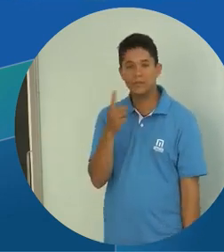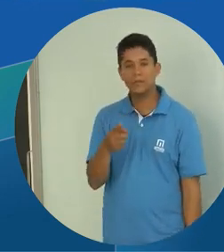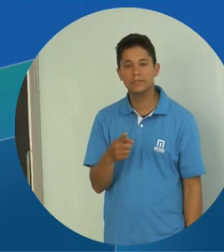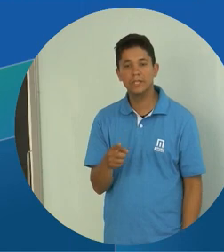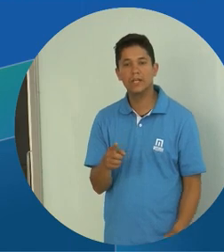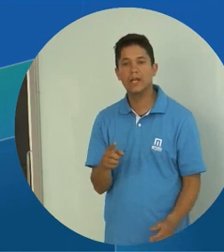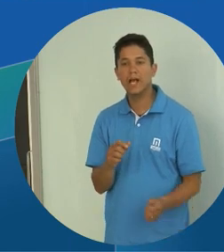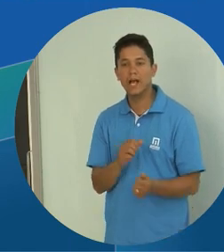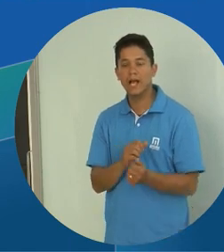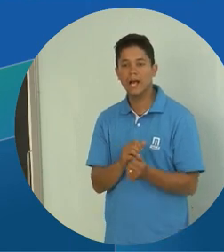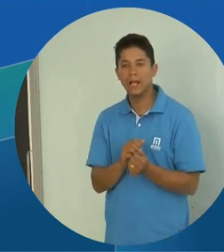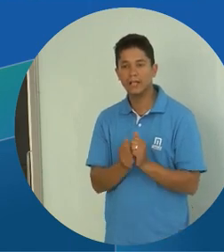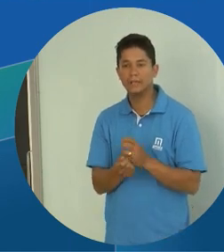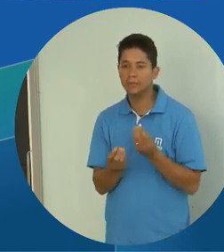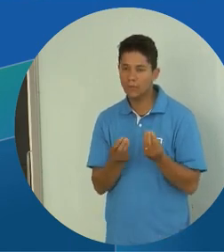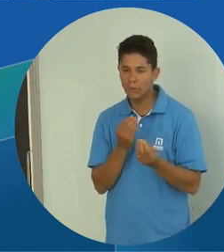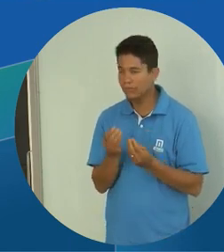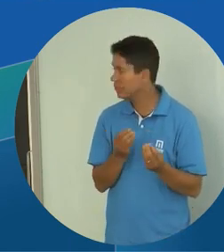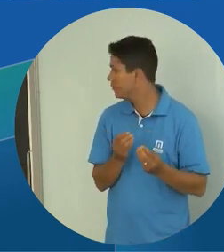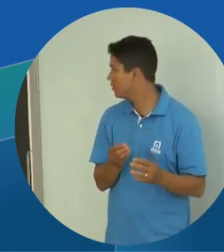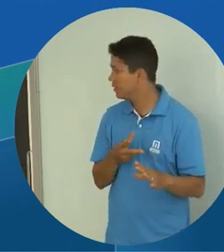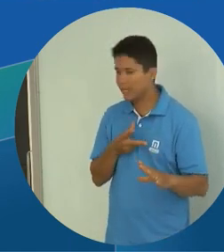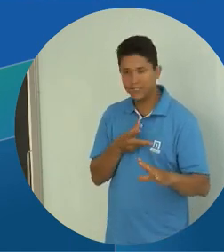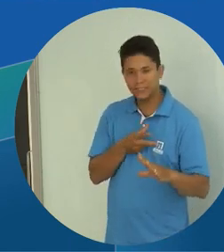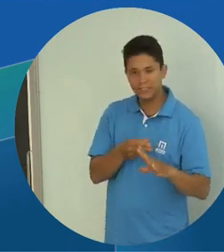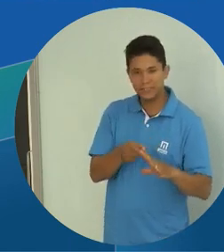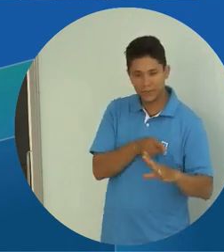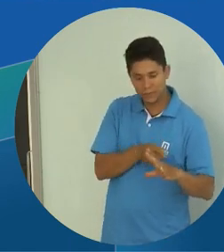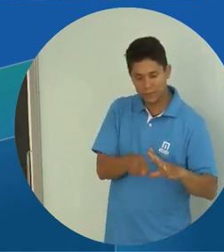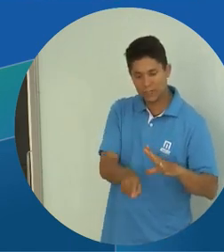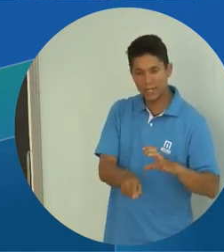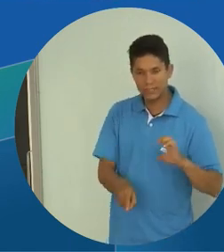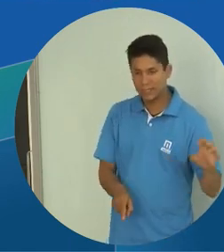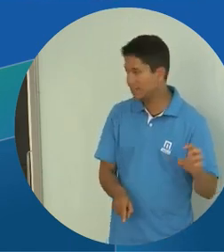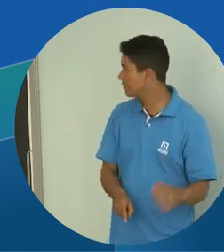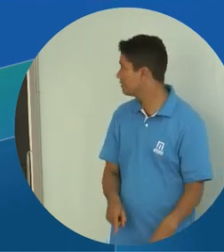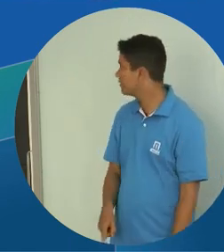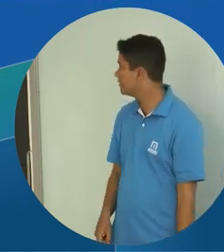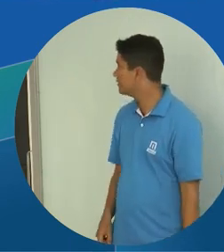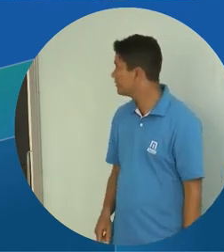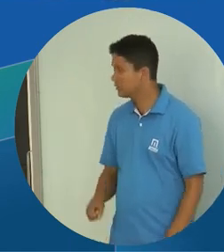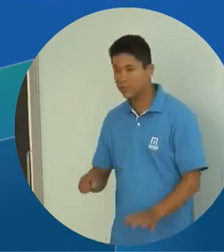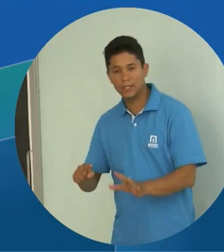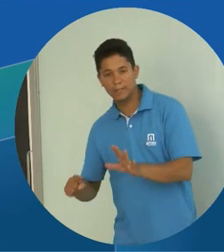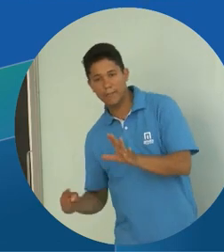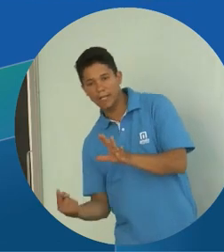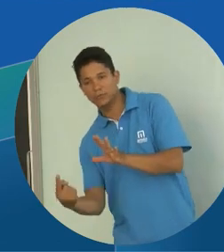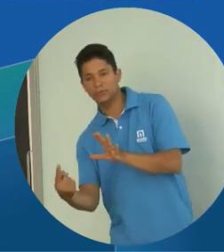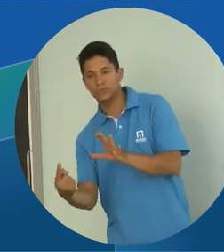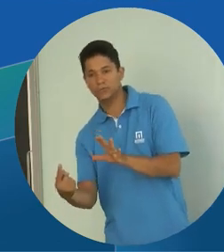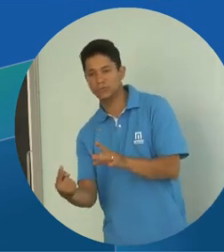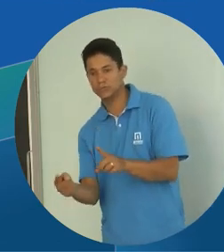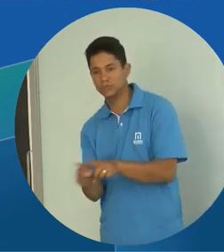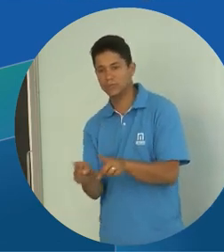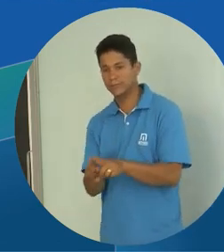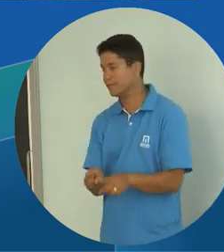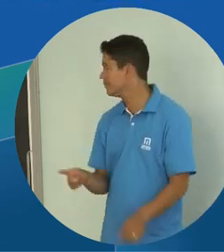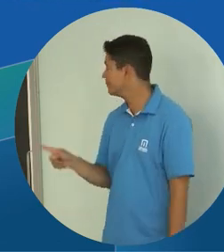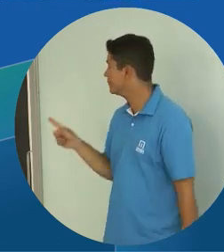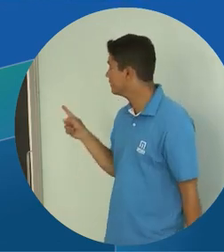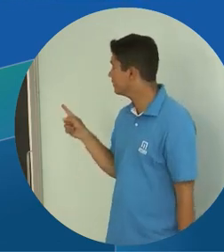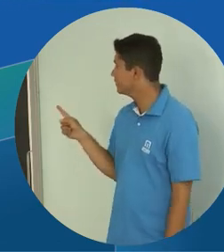injeção nessa parte aqui da margem esquerda e a injeção embaixo dessa galeria